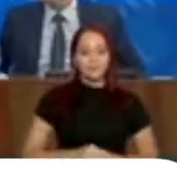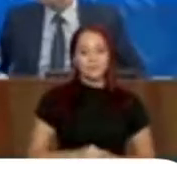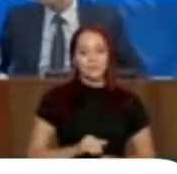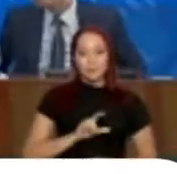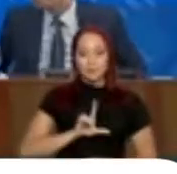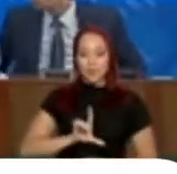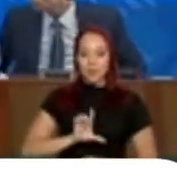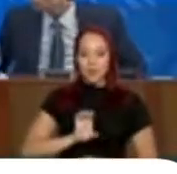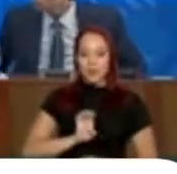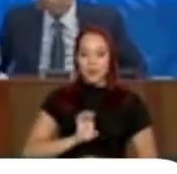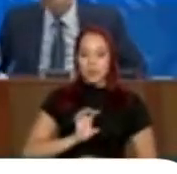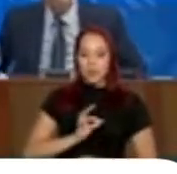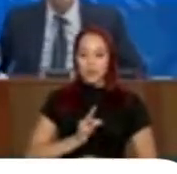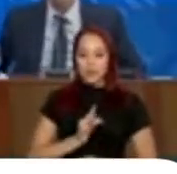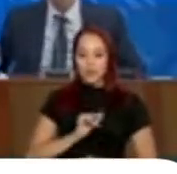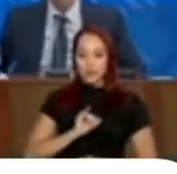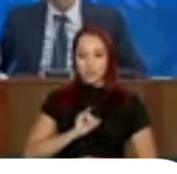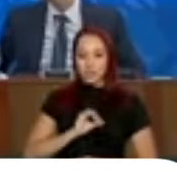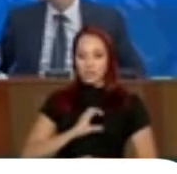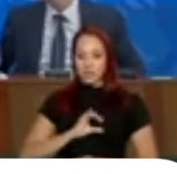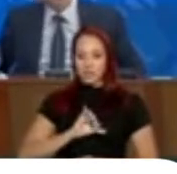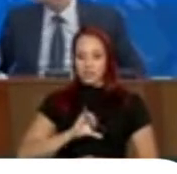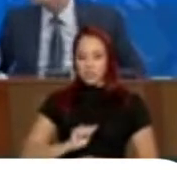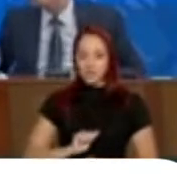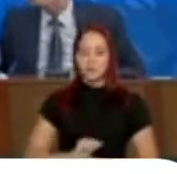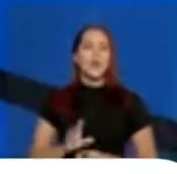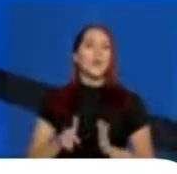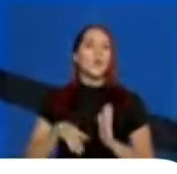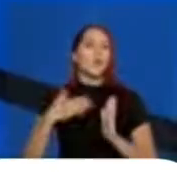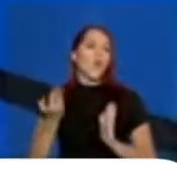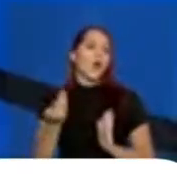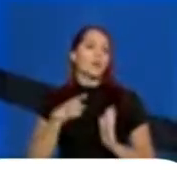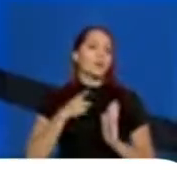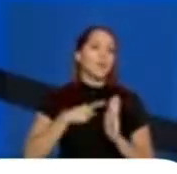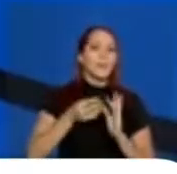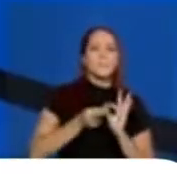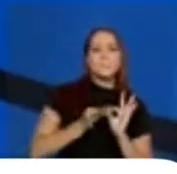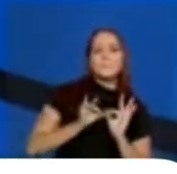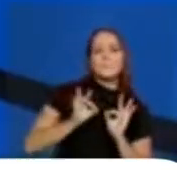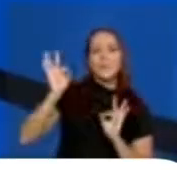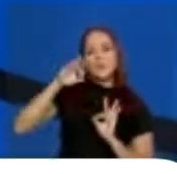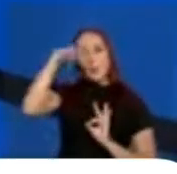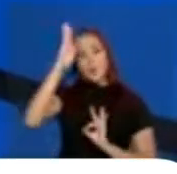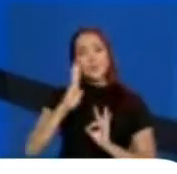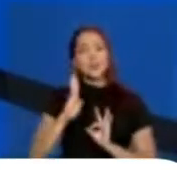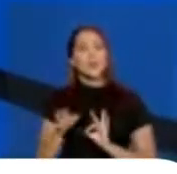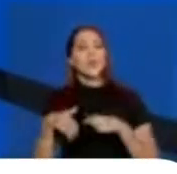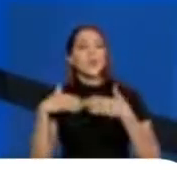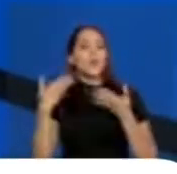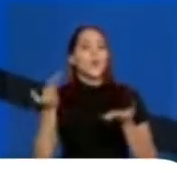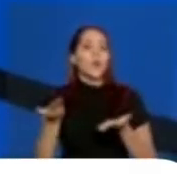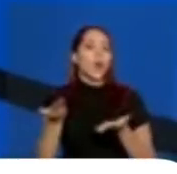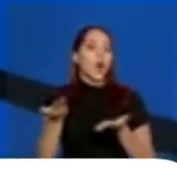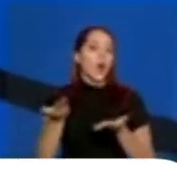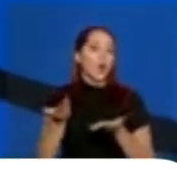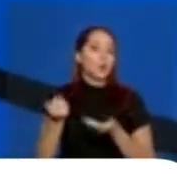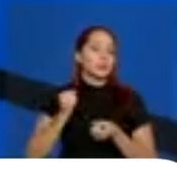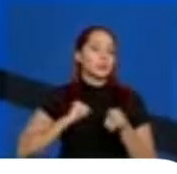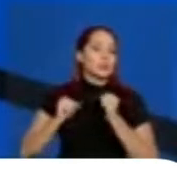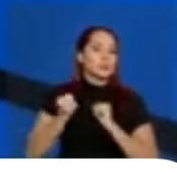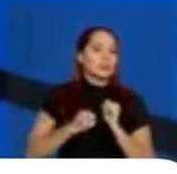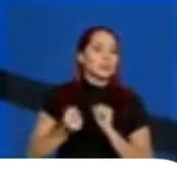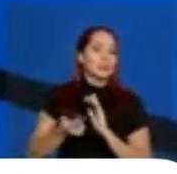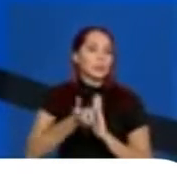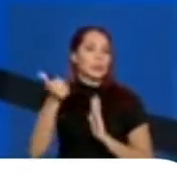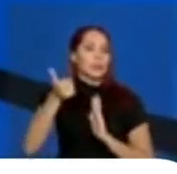Letícia Casado, The New York Times. Para quando é a previsão do pico de casos no Brasil e qual a estimativa de subnotificação